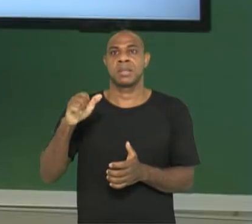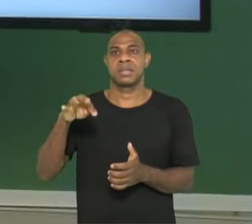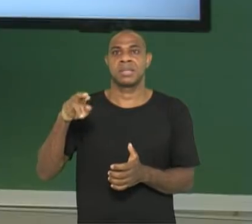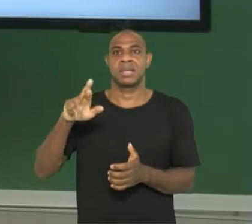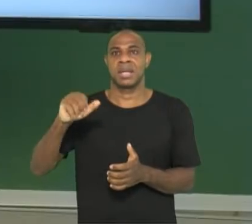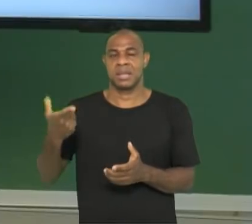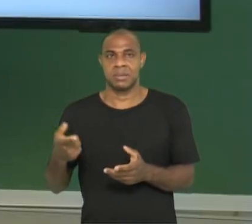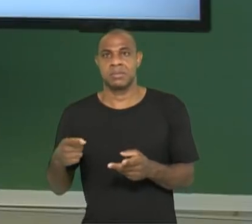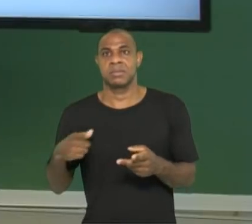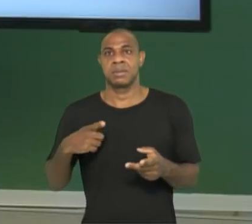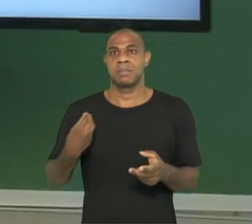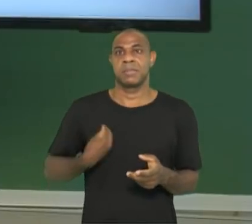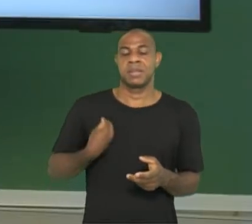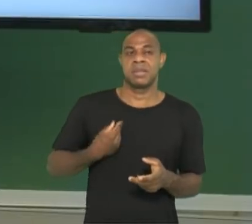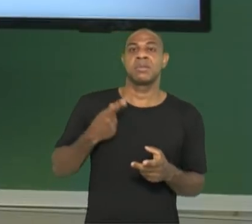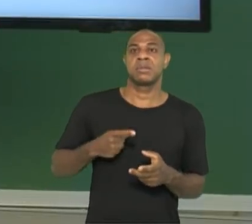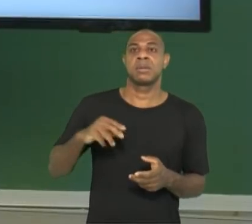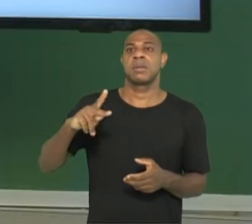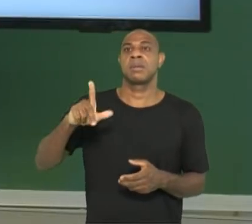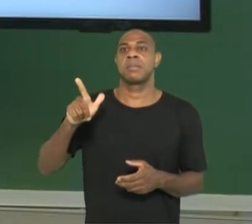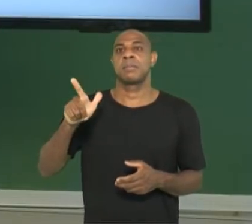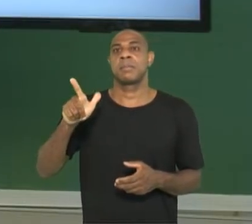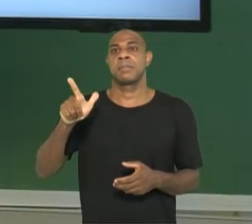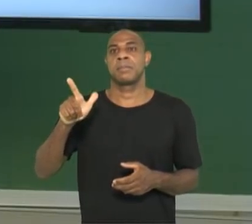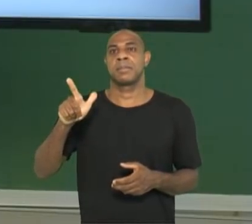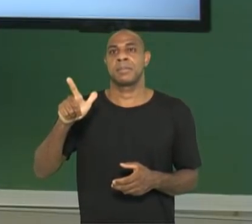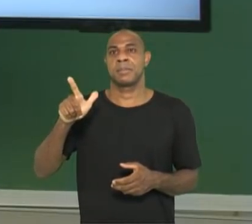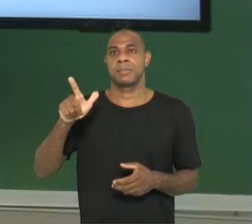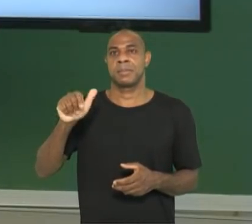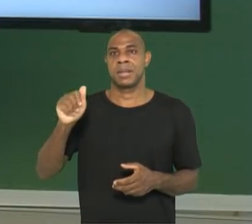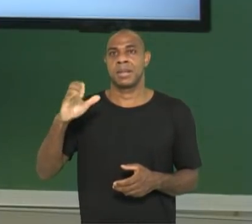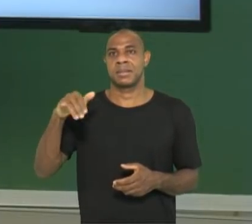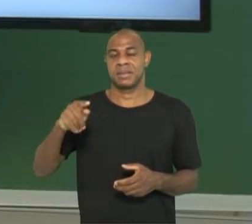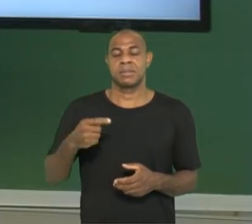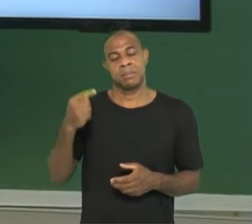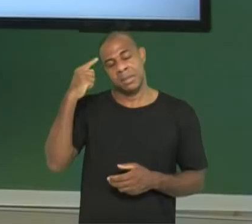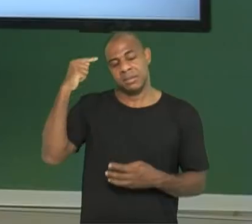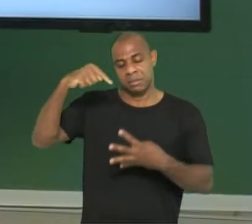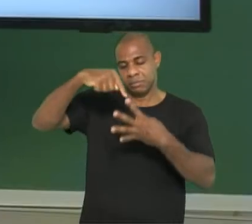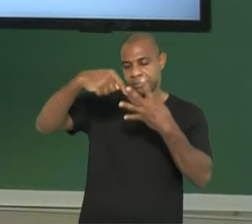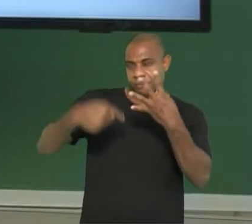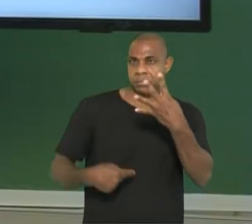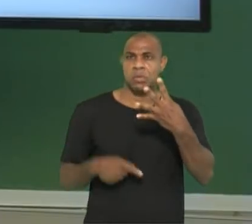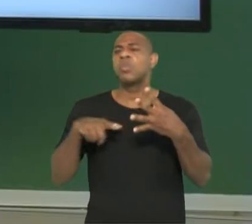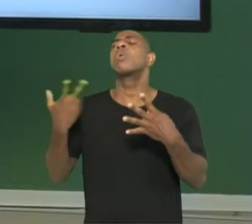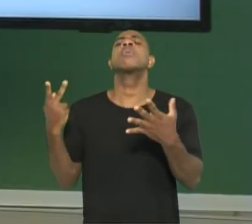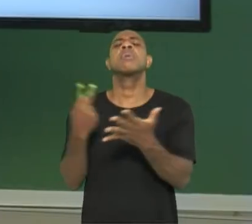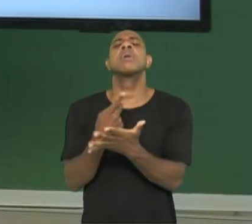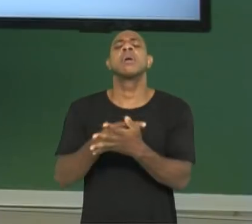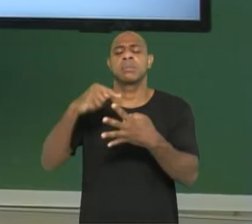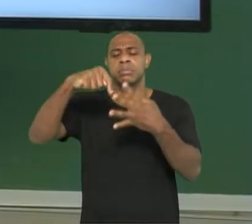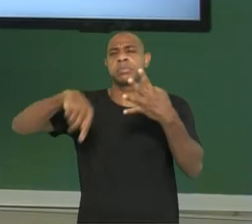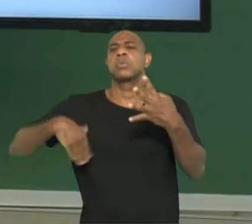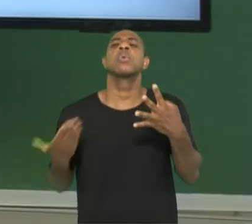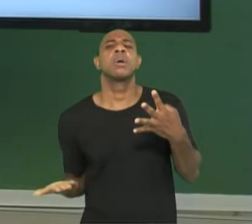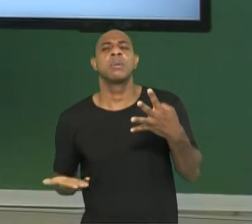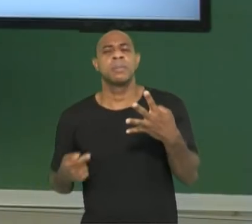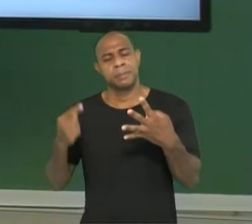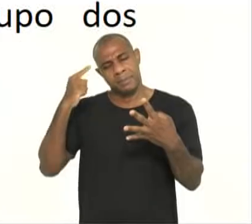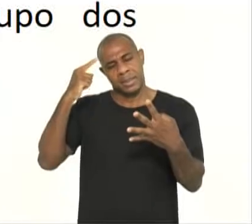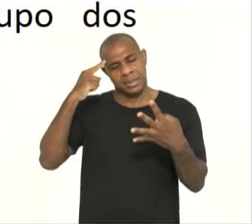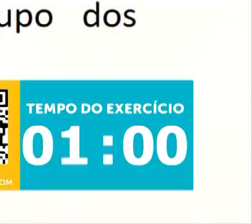de placenta. Então analisa aí com calma, pensa um pouquinho o que não está certo aqui. Daqui a pouquinho a gente